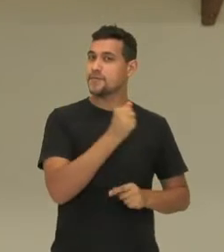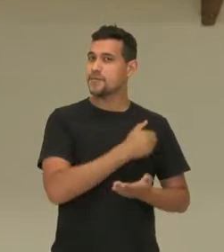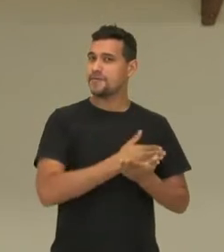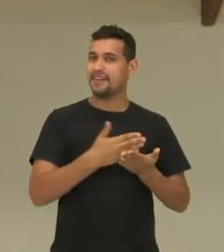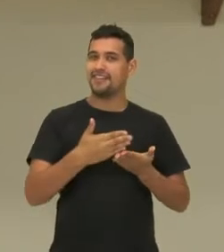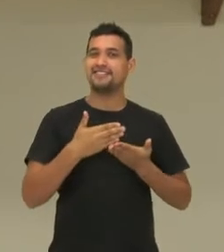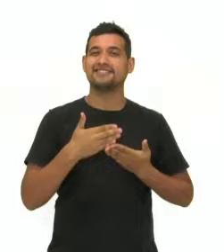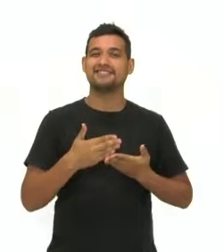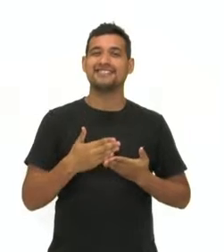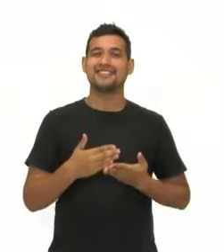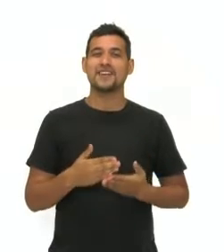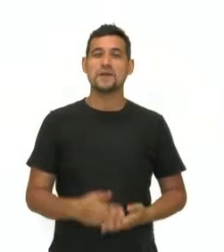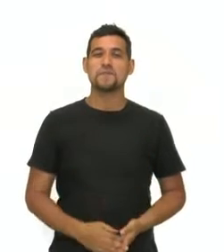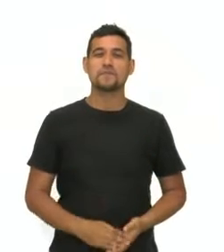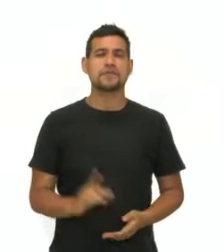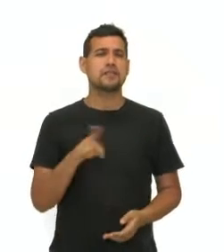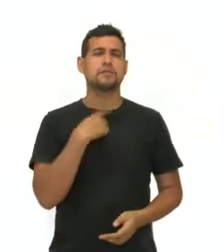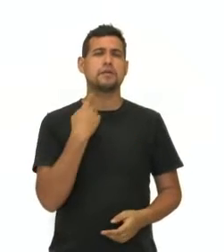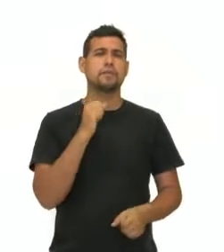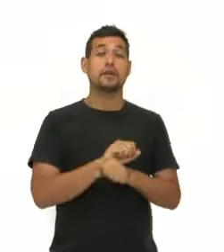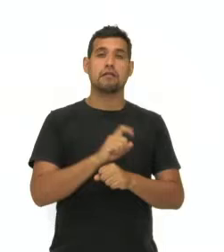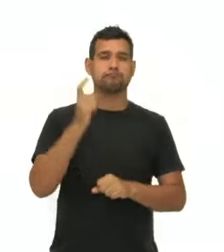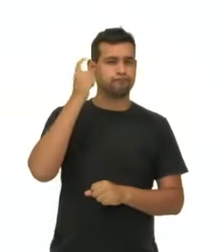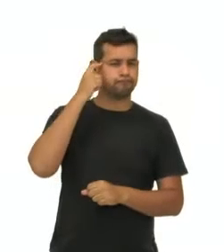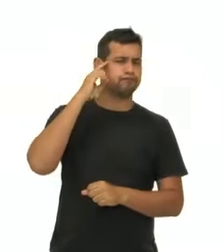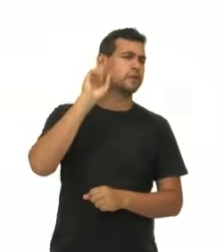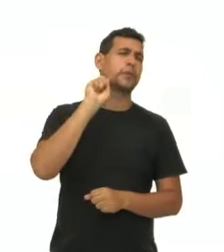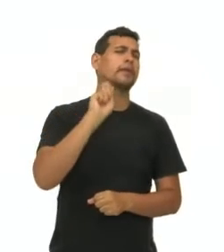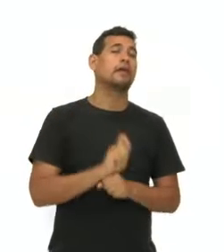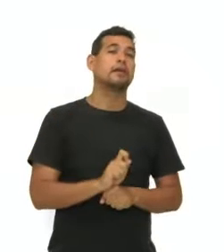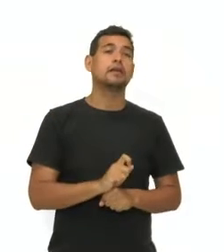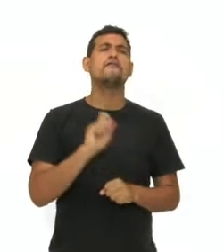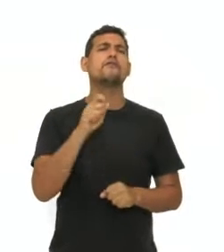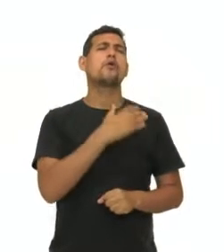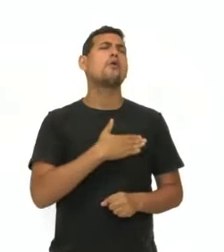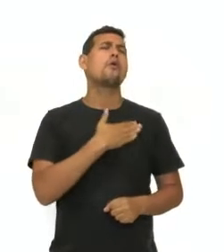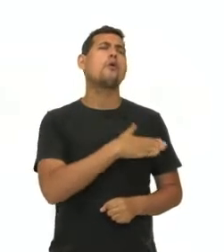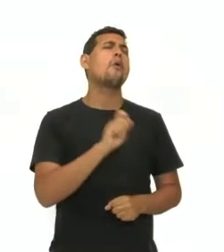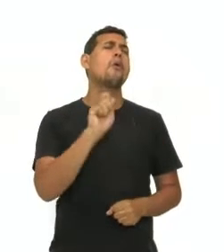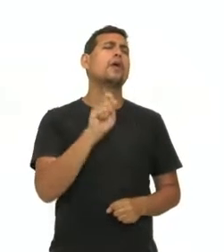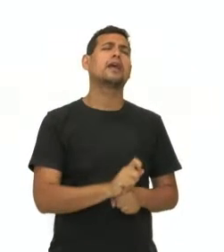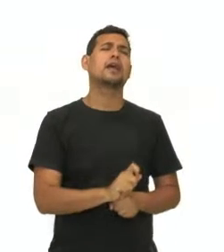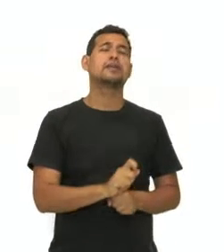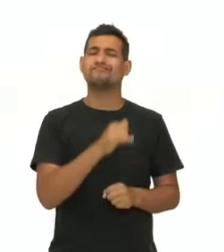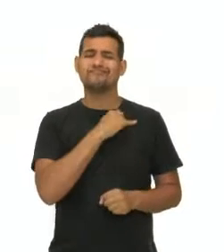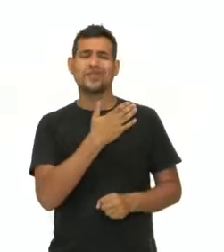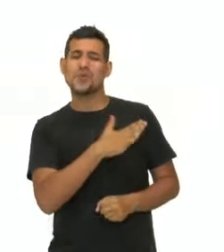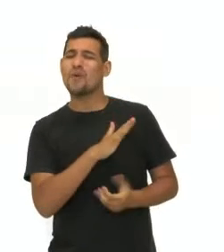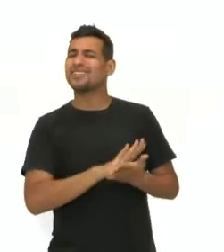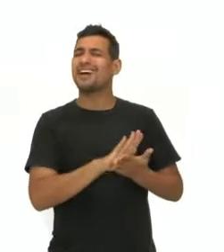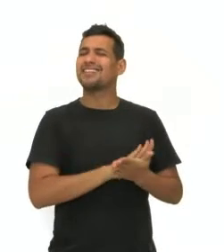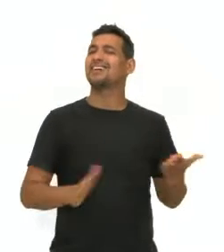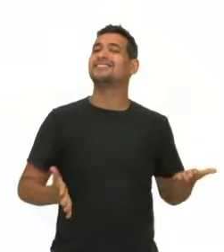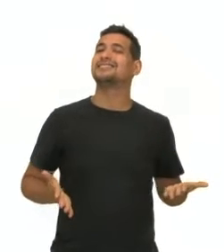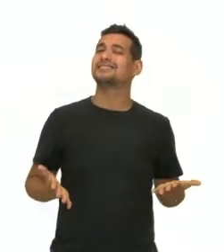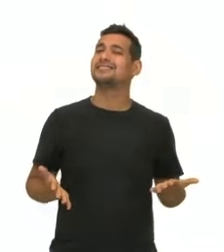lá vamos a reflexionar que nós temos Tá certo e que